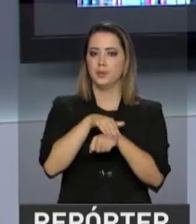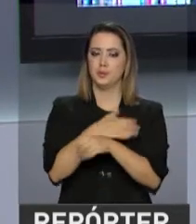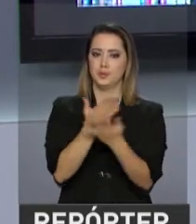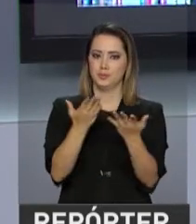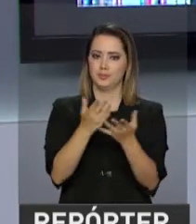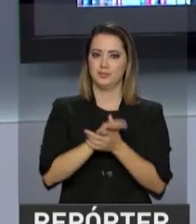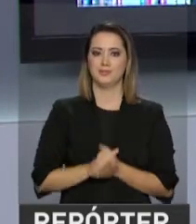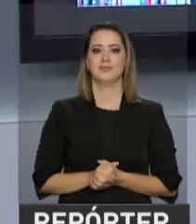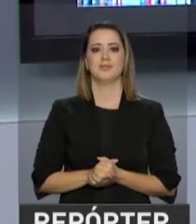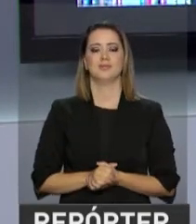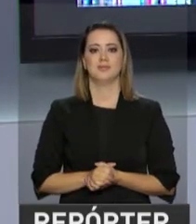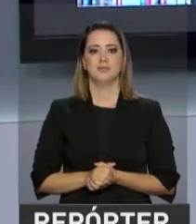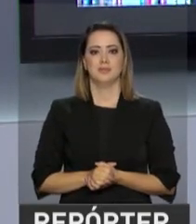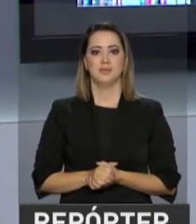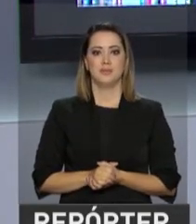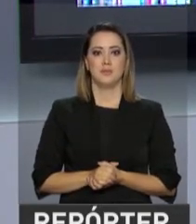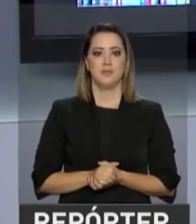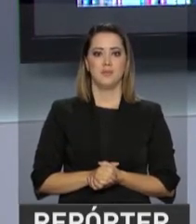a você.